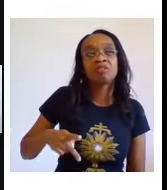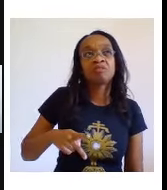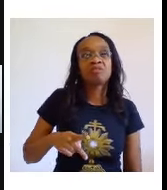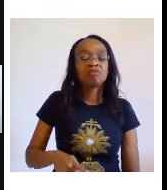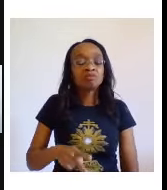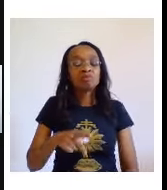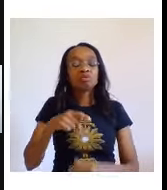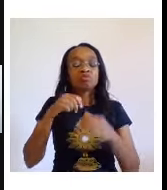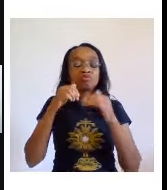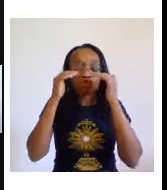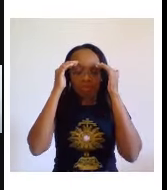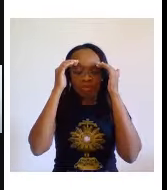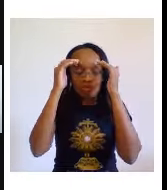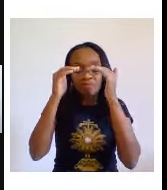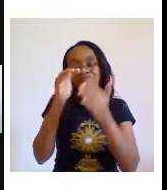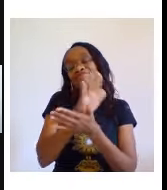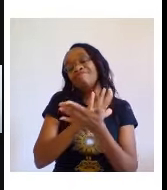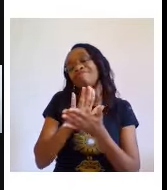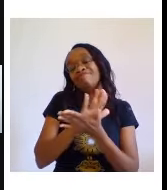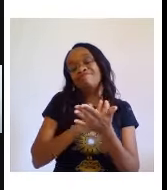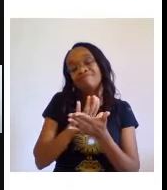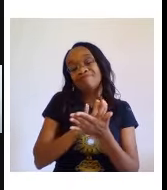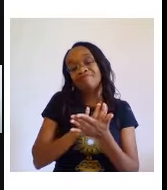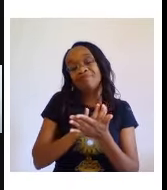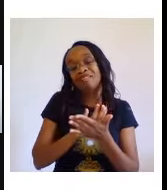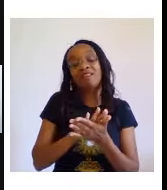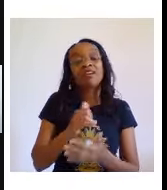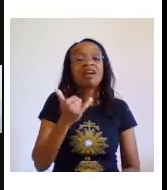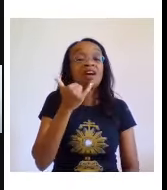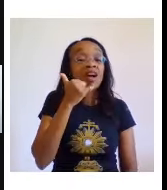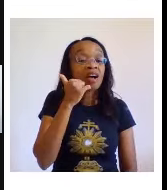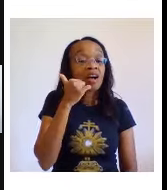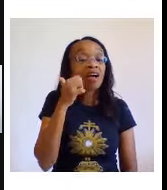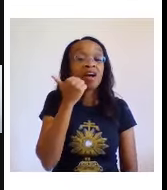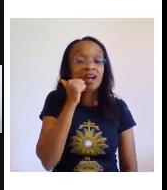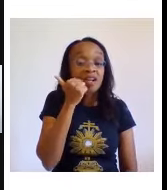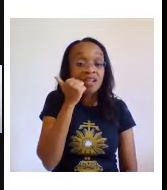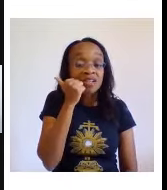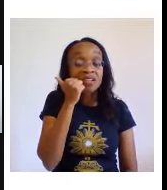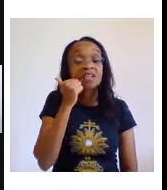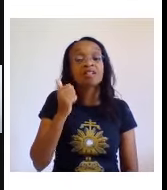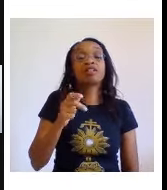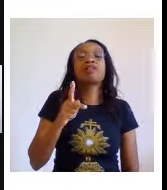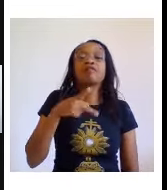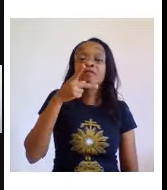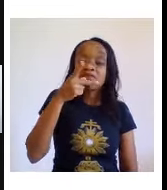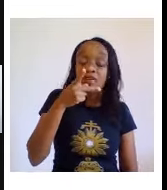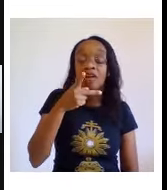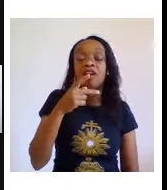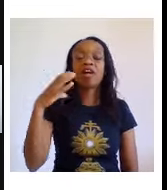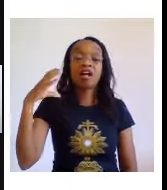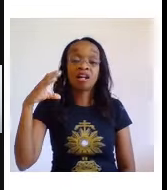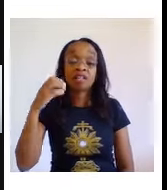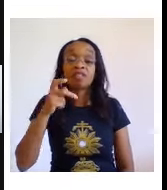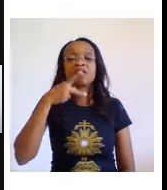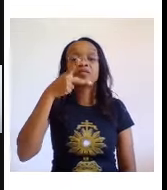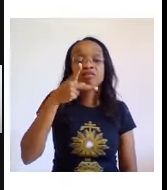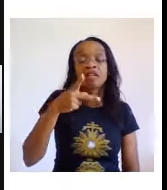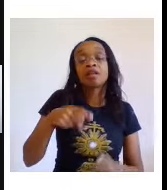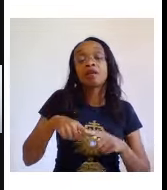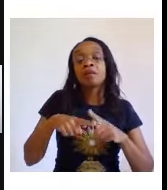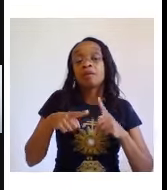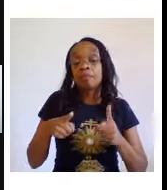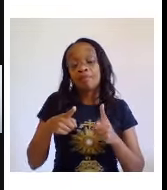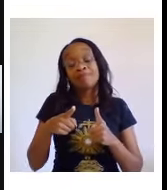evidências. Então, de novo, eu acho que é o nosso papel como cidadão